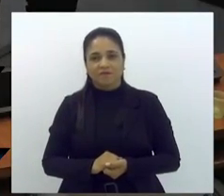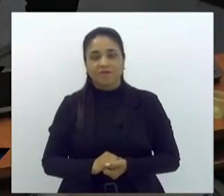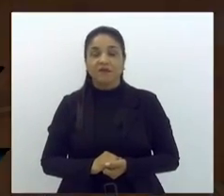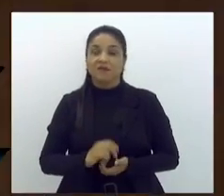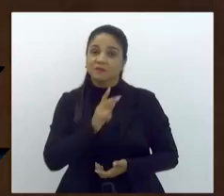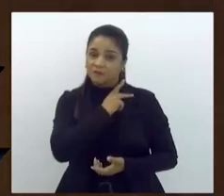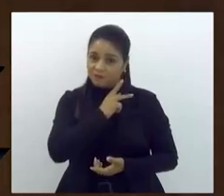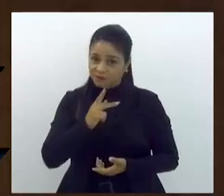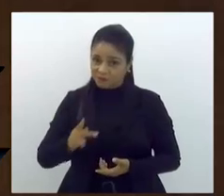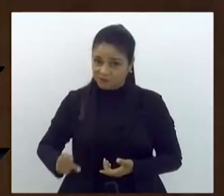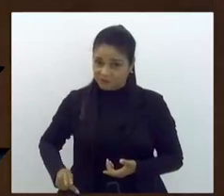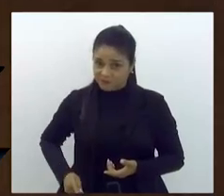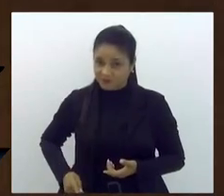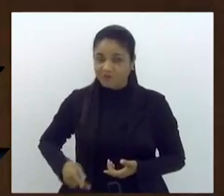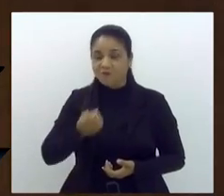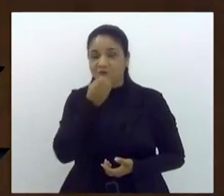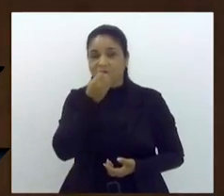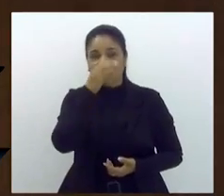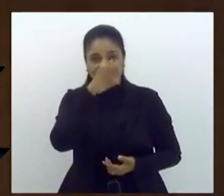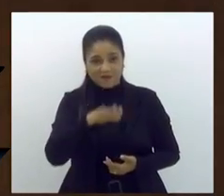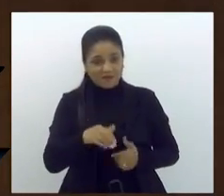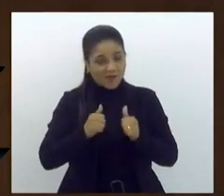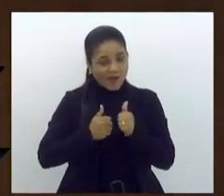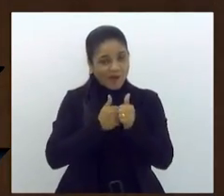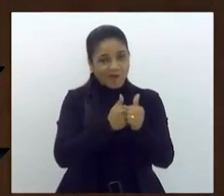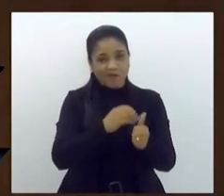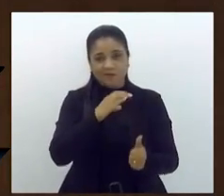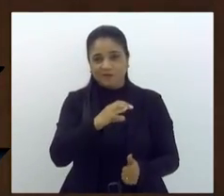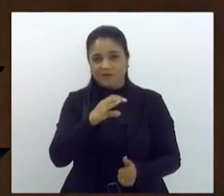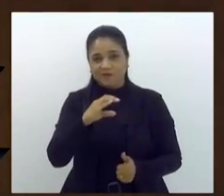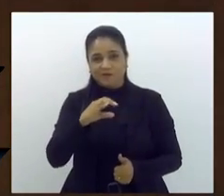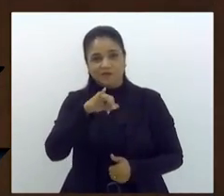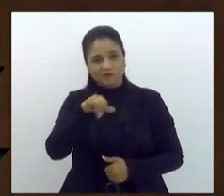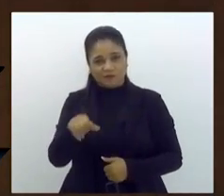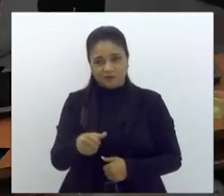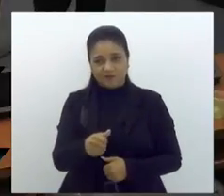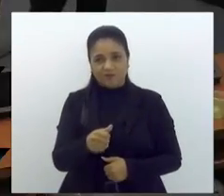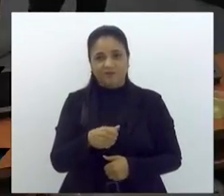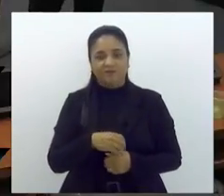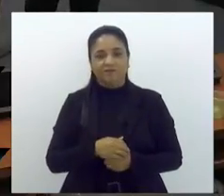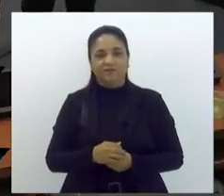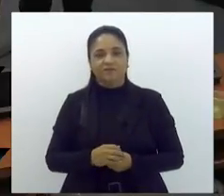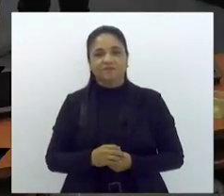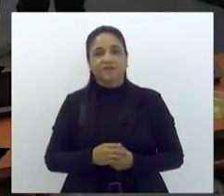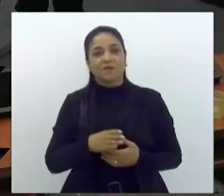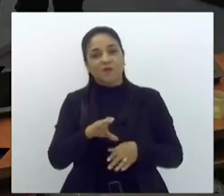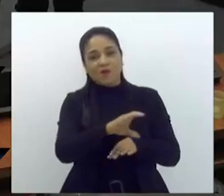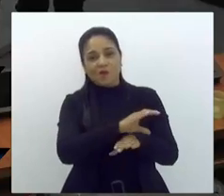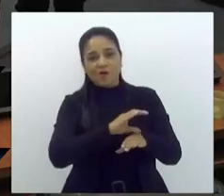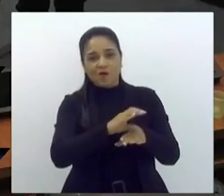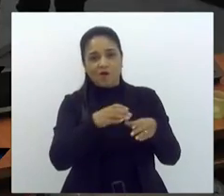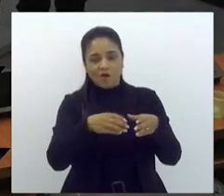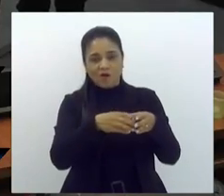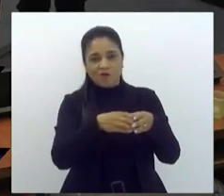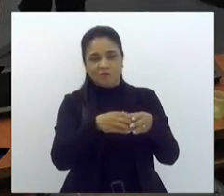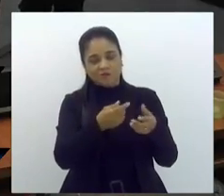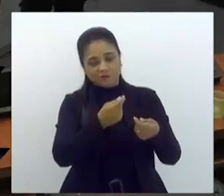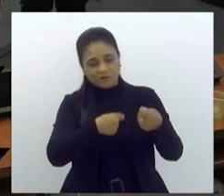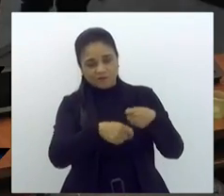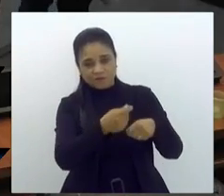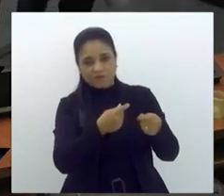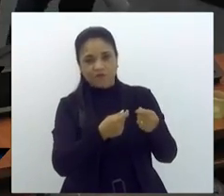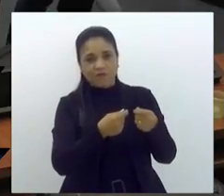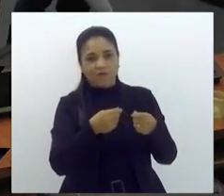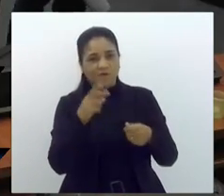Presidente acompanho Boa tarde acompanha o parecer a ccj pela comissão de Finanças